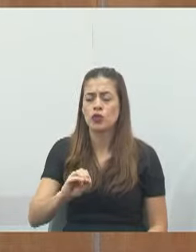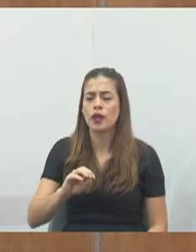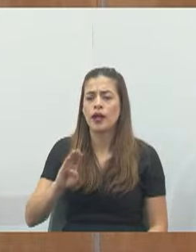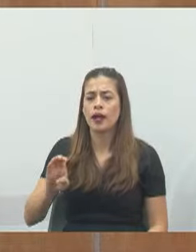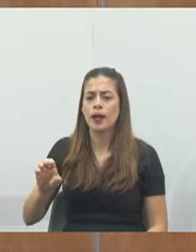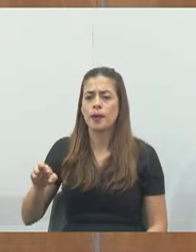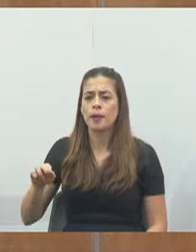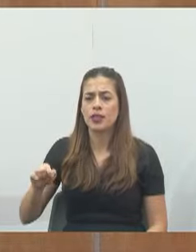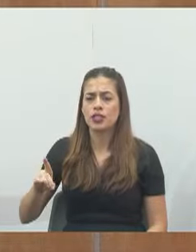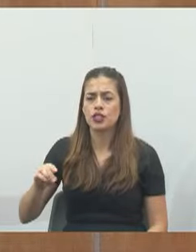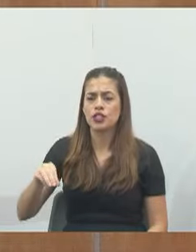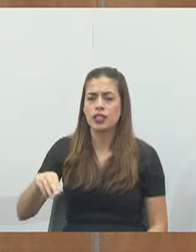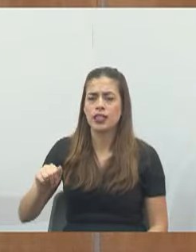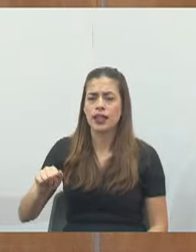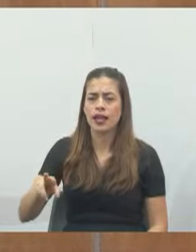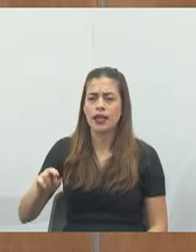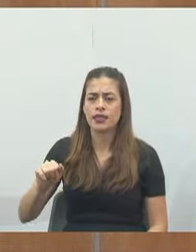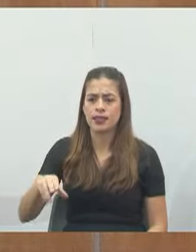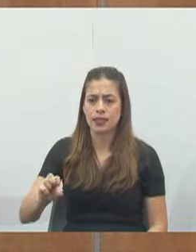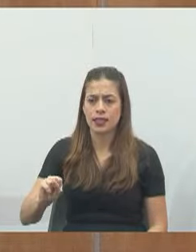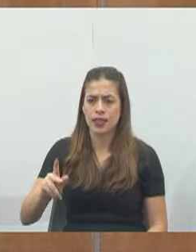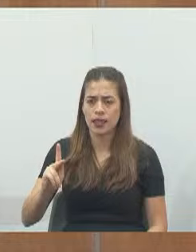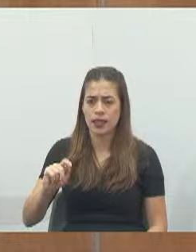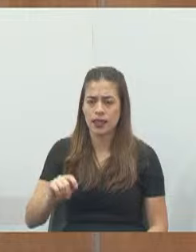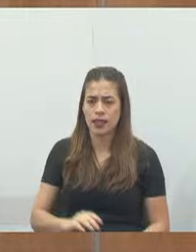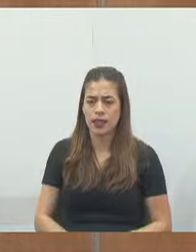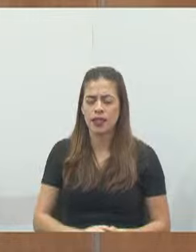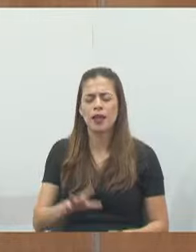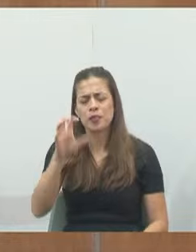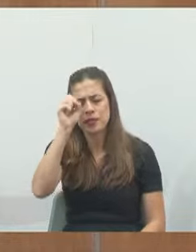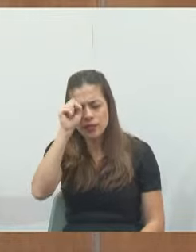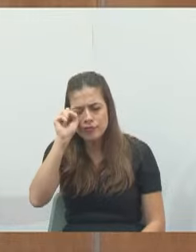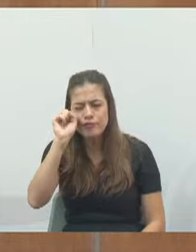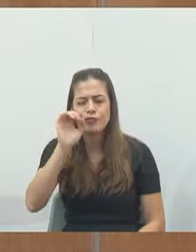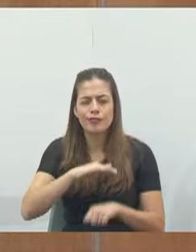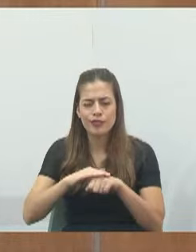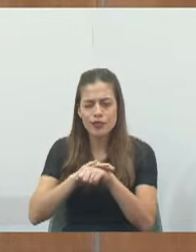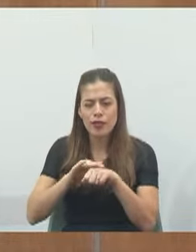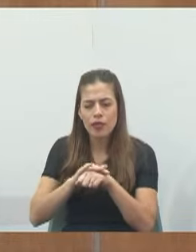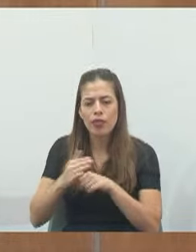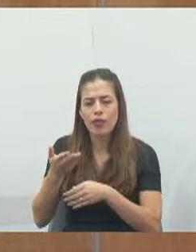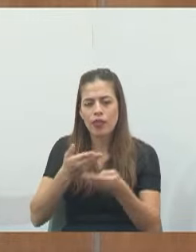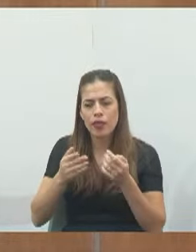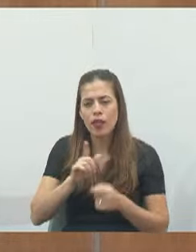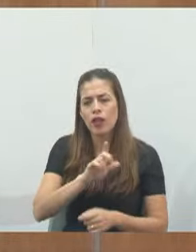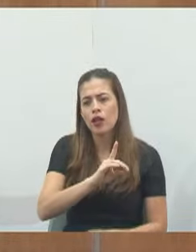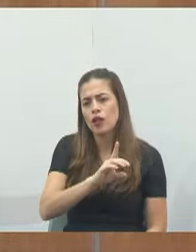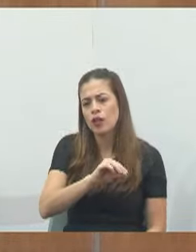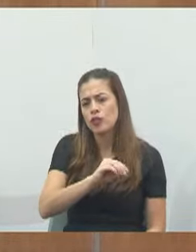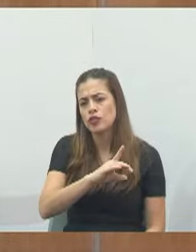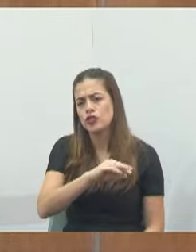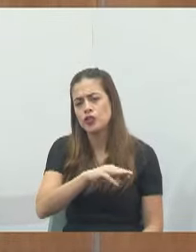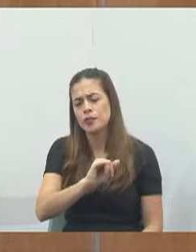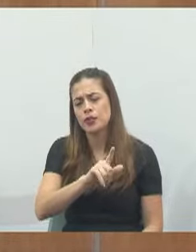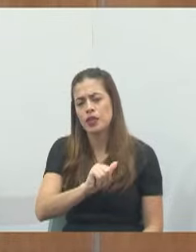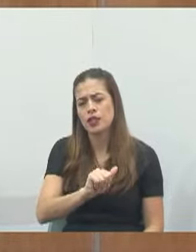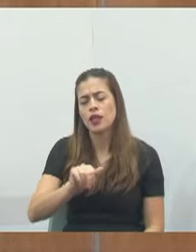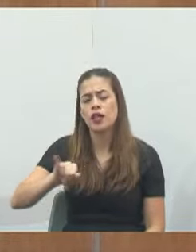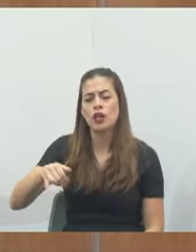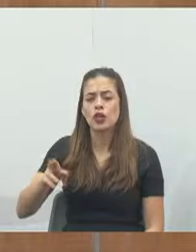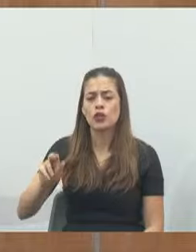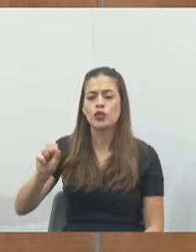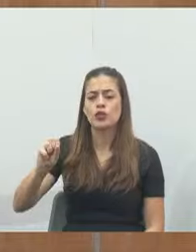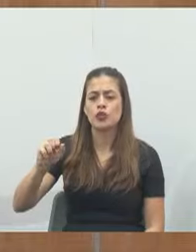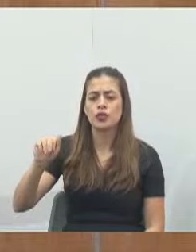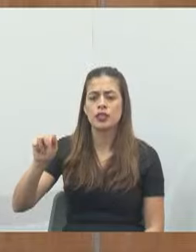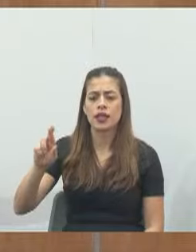aprendido muito, conversado muito com ele e aprendido muito também com ele. Ludmila, Jussara, quantas e quantas pessoas que a